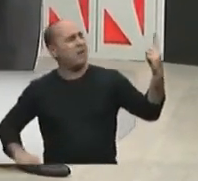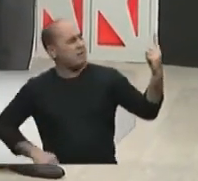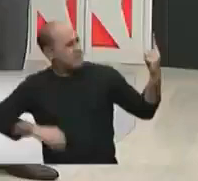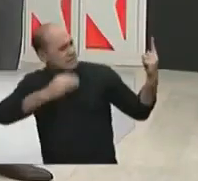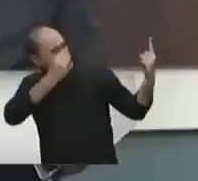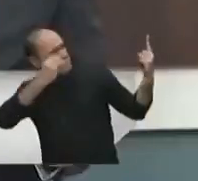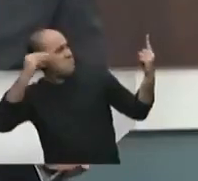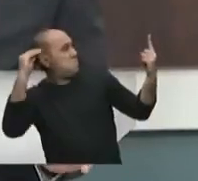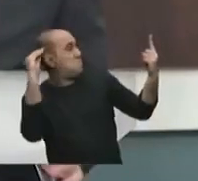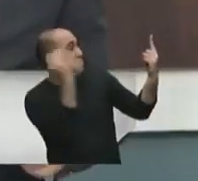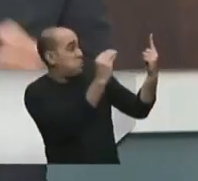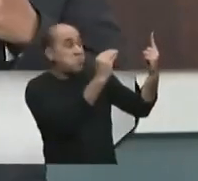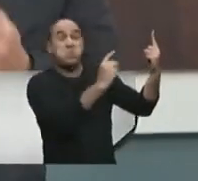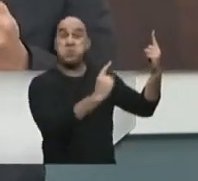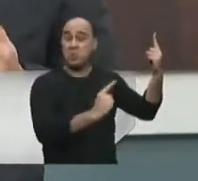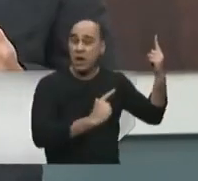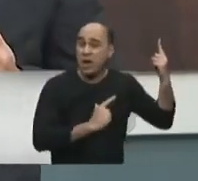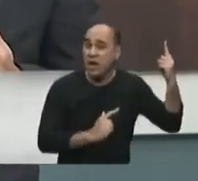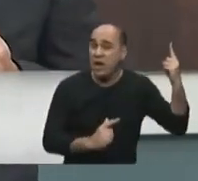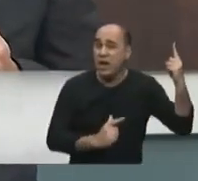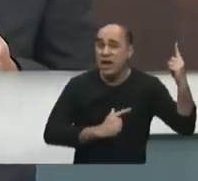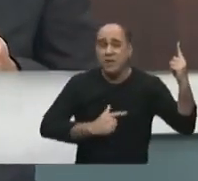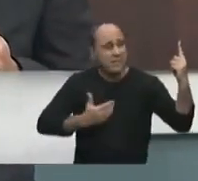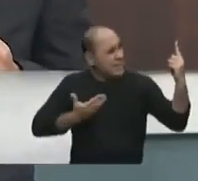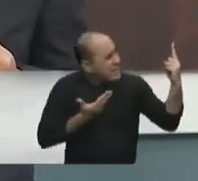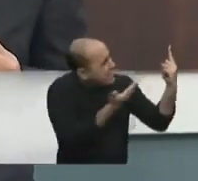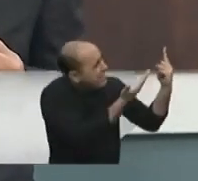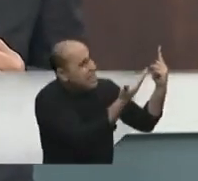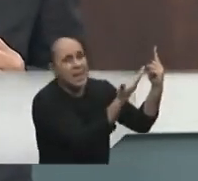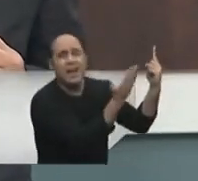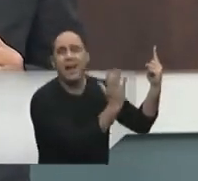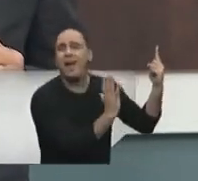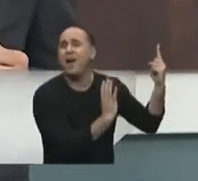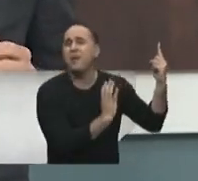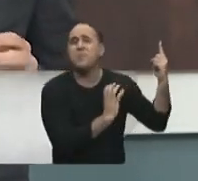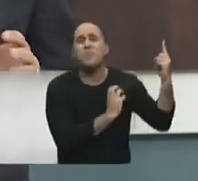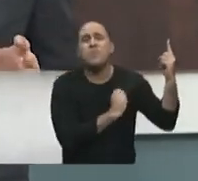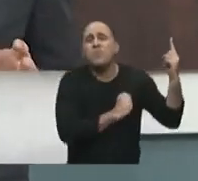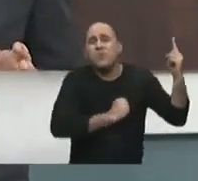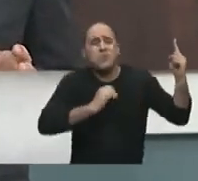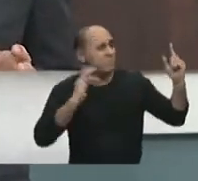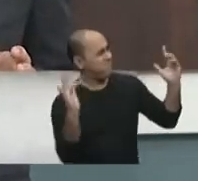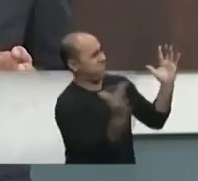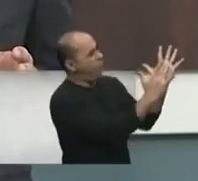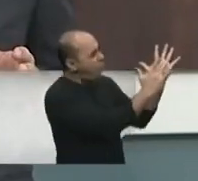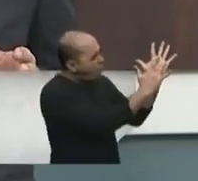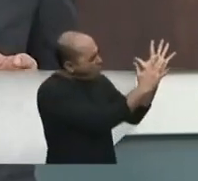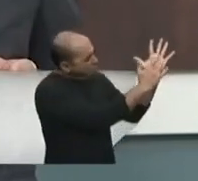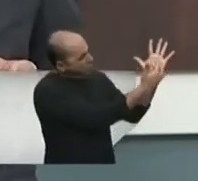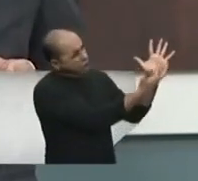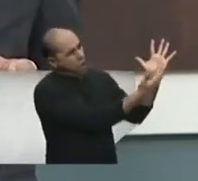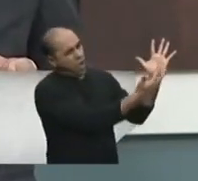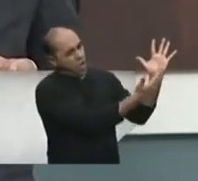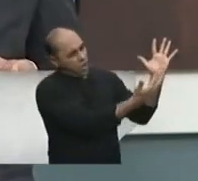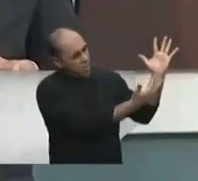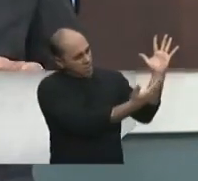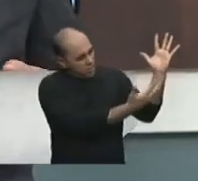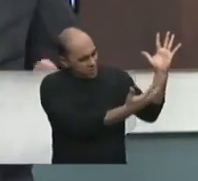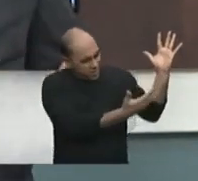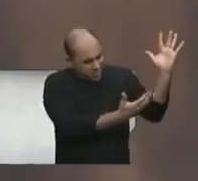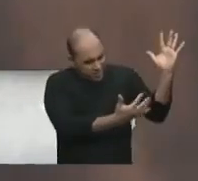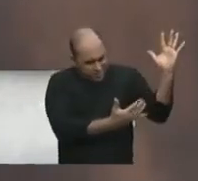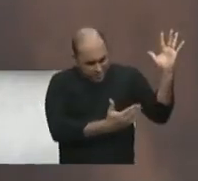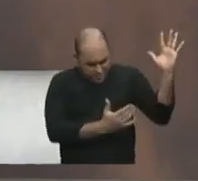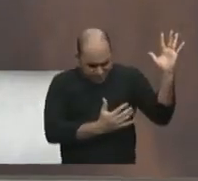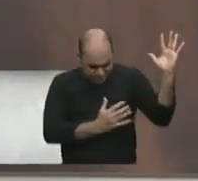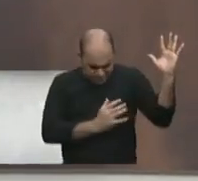rebeldia atroz. Foi esse amor escrito com sangue que nos livrou